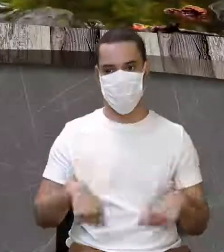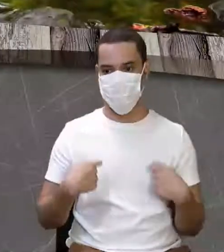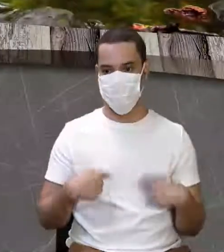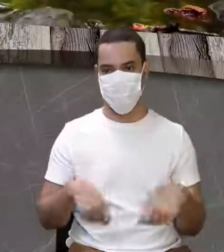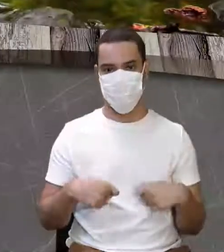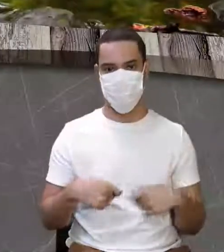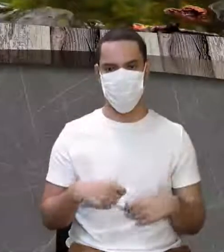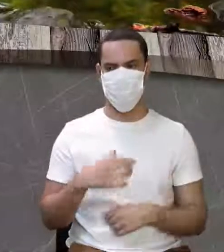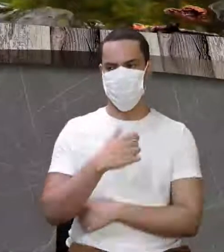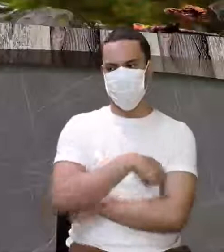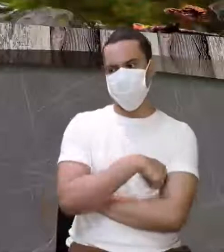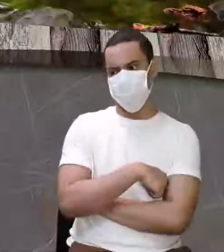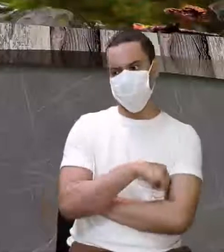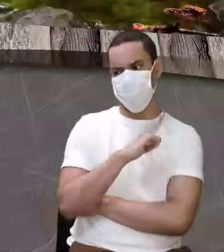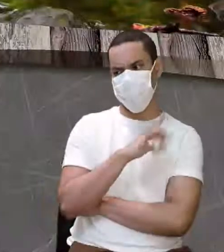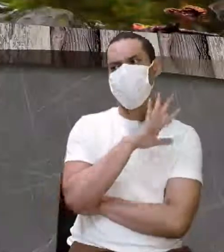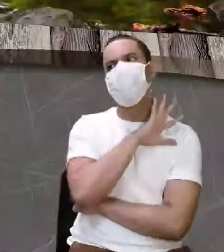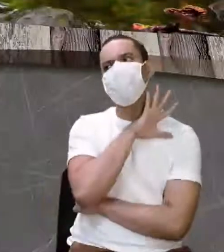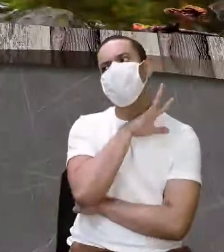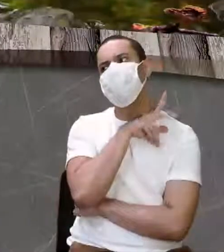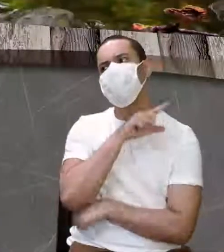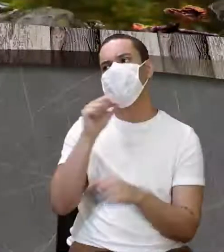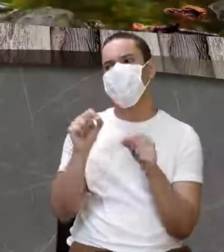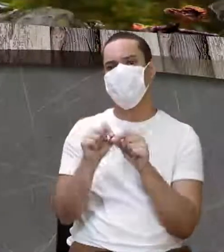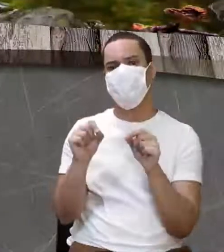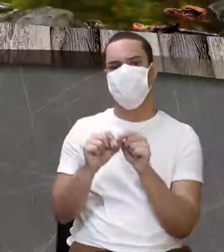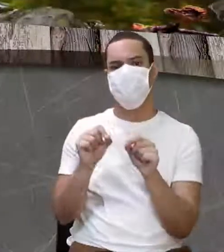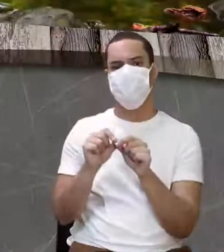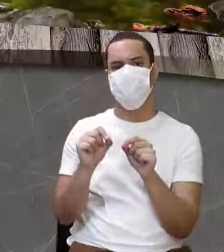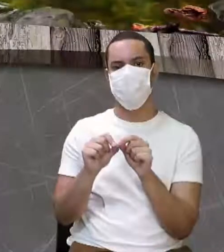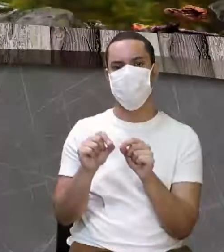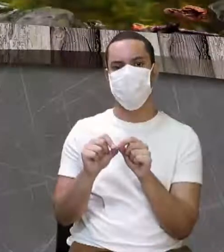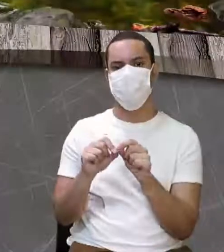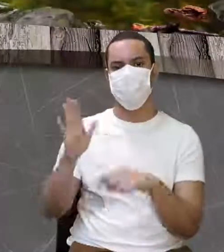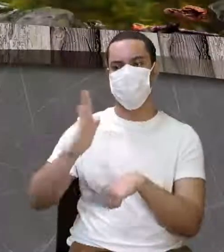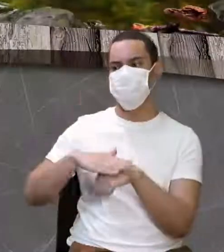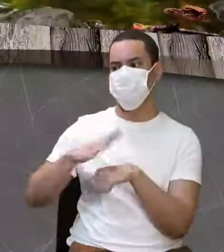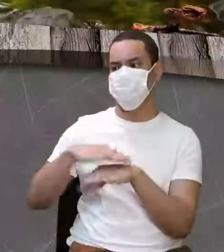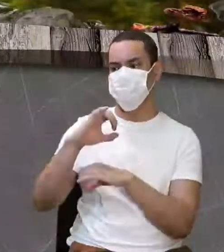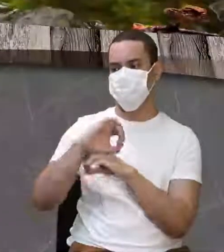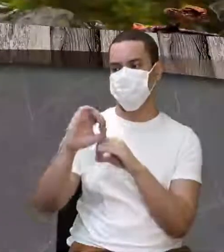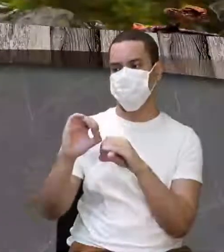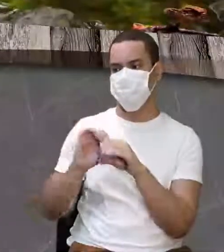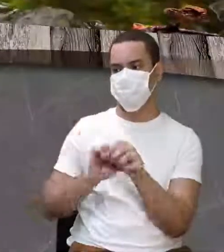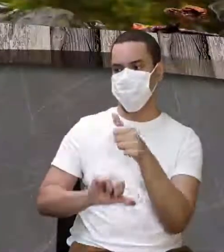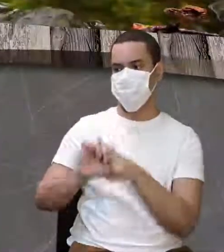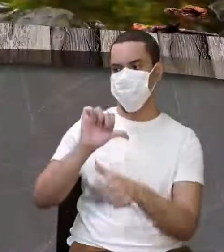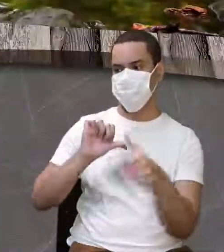bom? Ah, e aqueles animais que fazem processo de autofecundação.